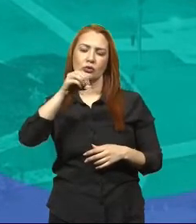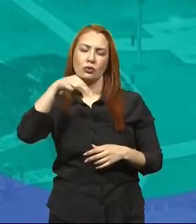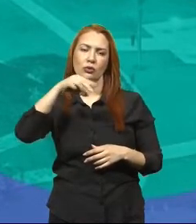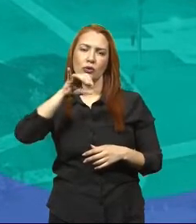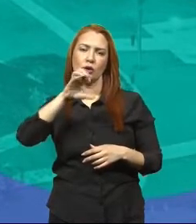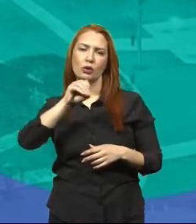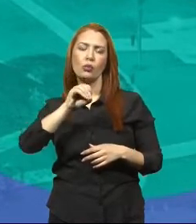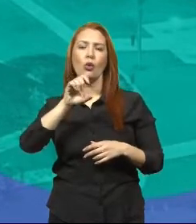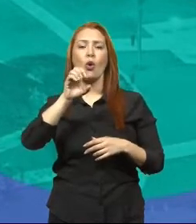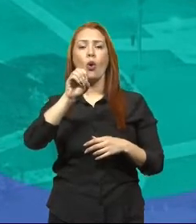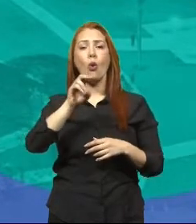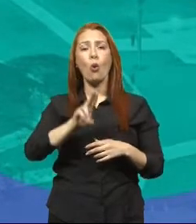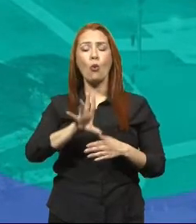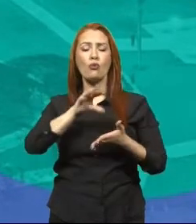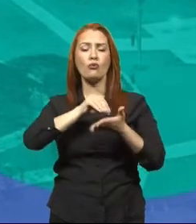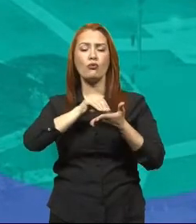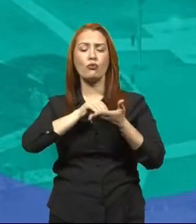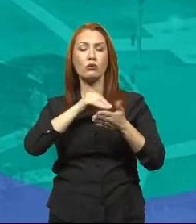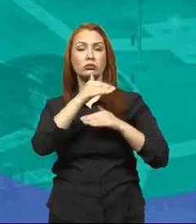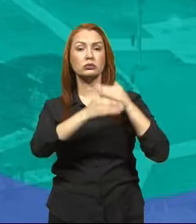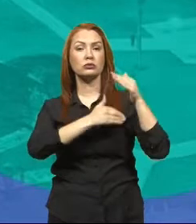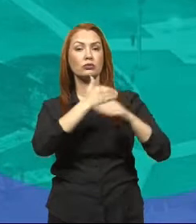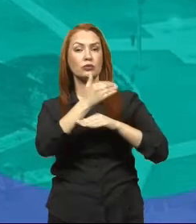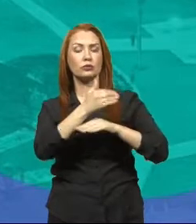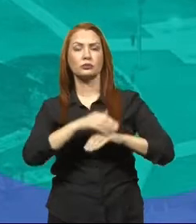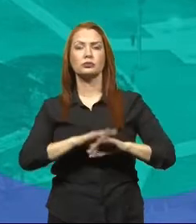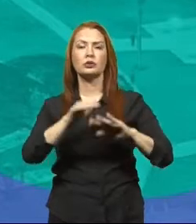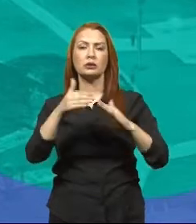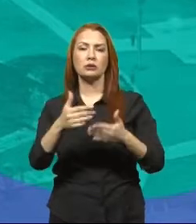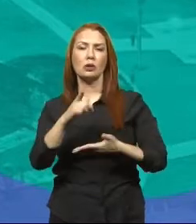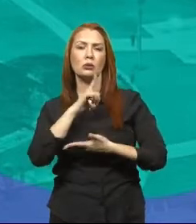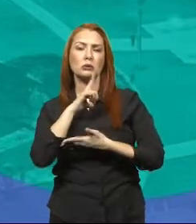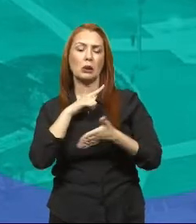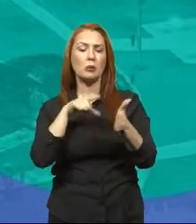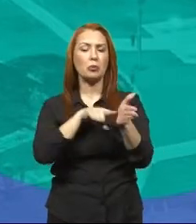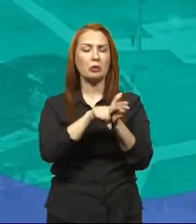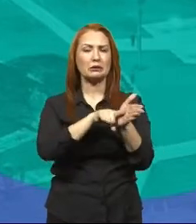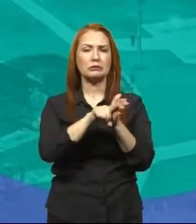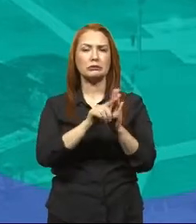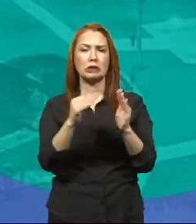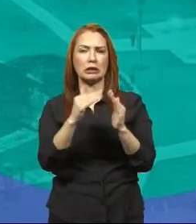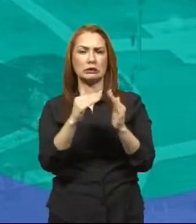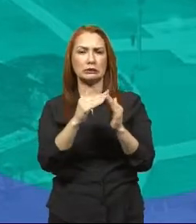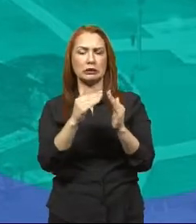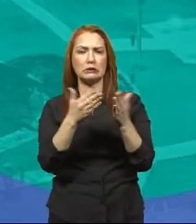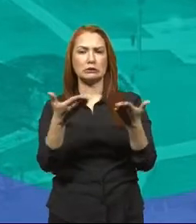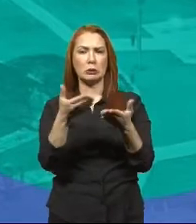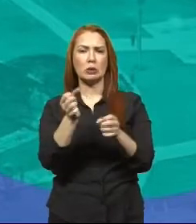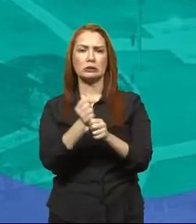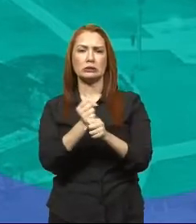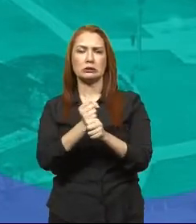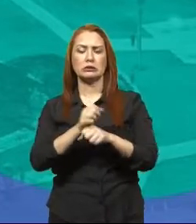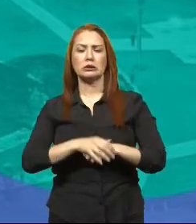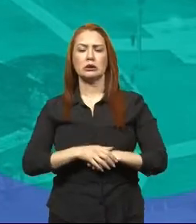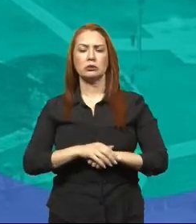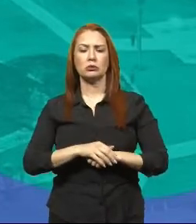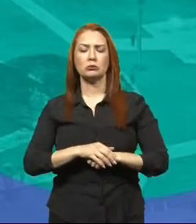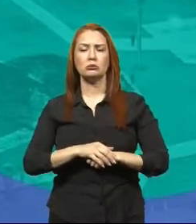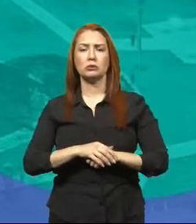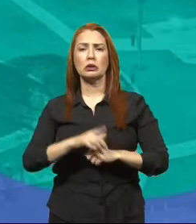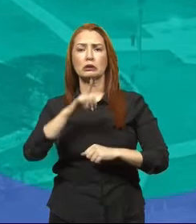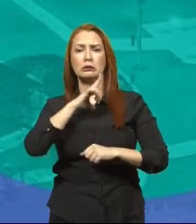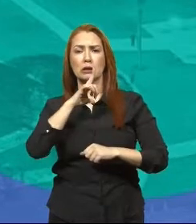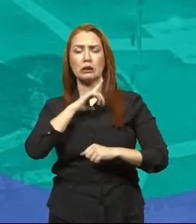né? Então a pesquisa TIC domicílios desse ano vai acabar apontando o que está